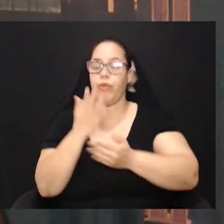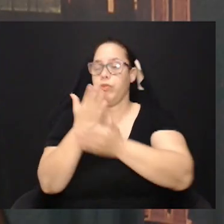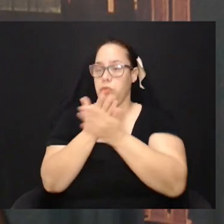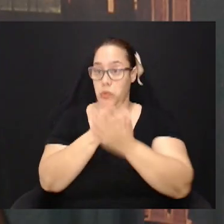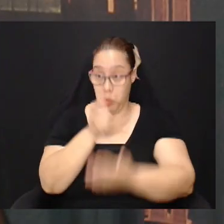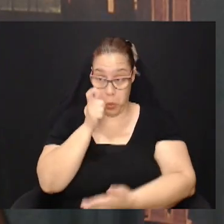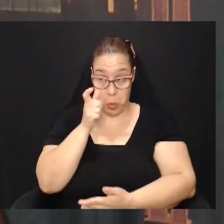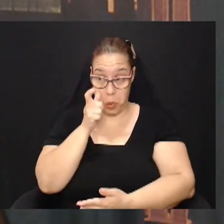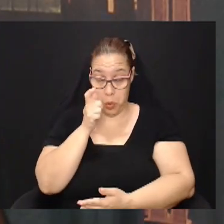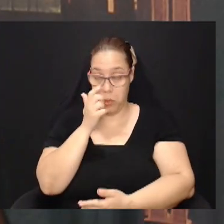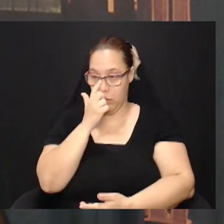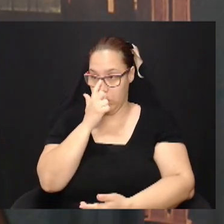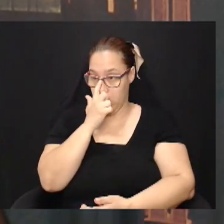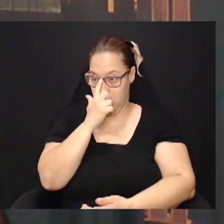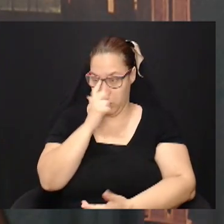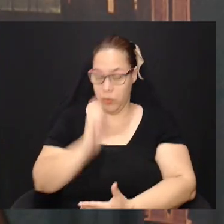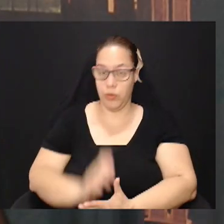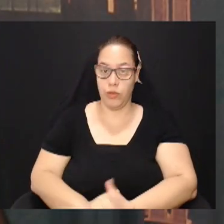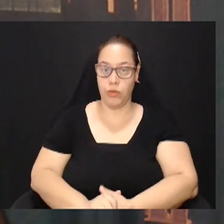respeito de...